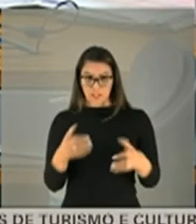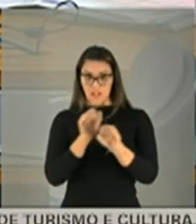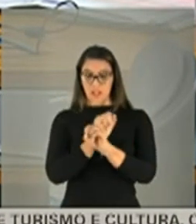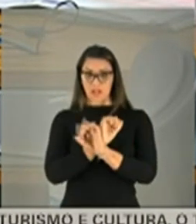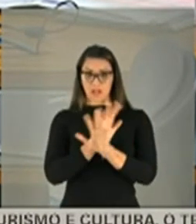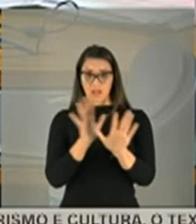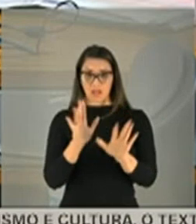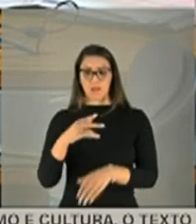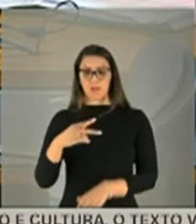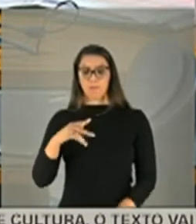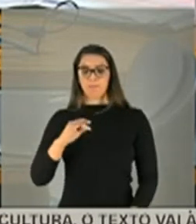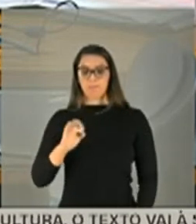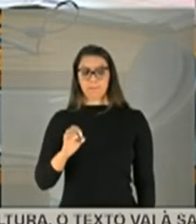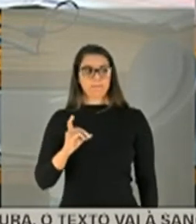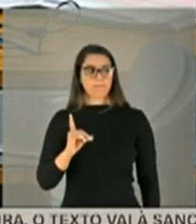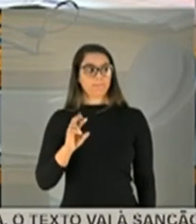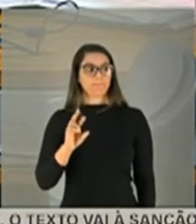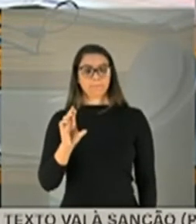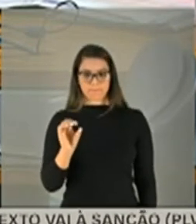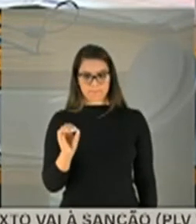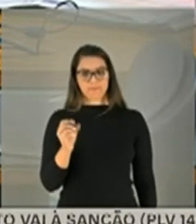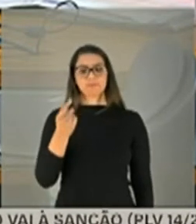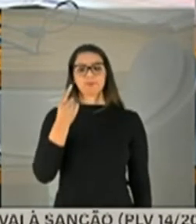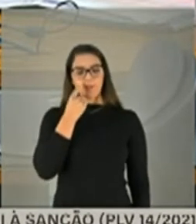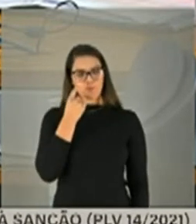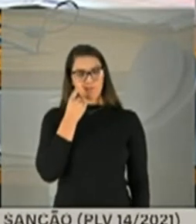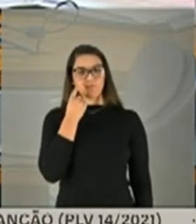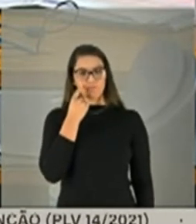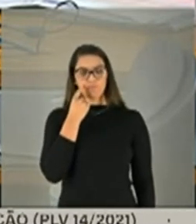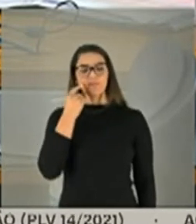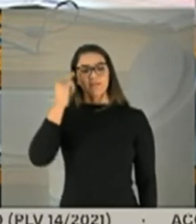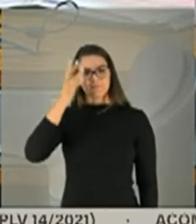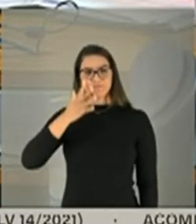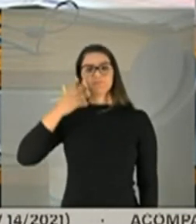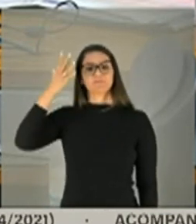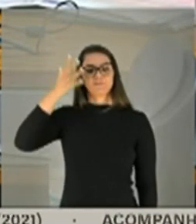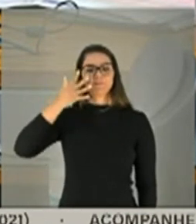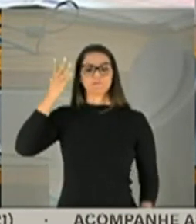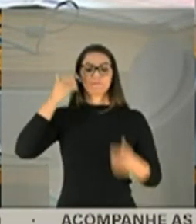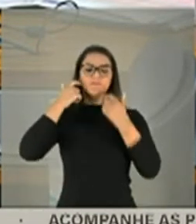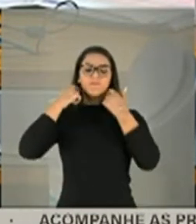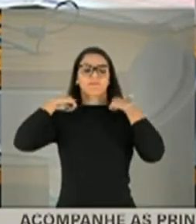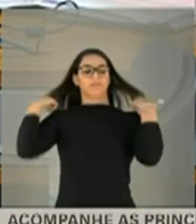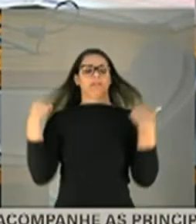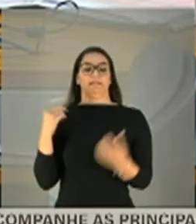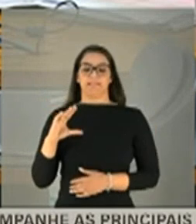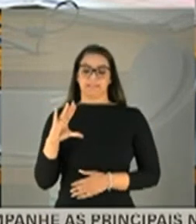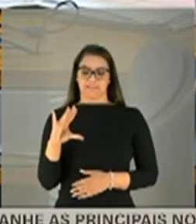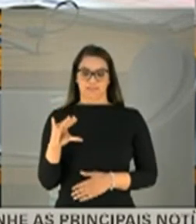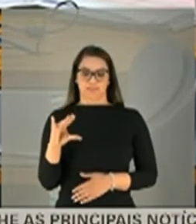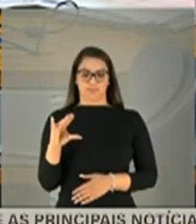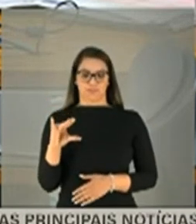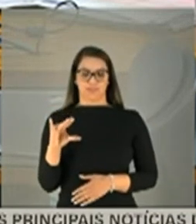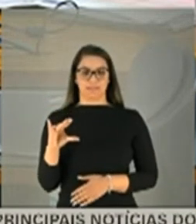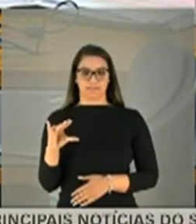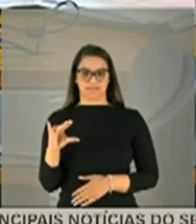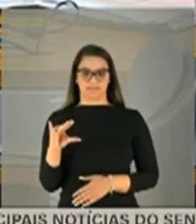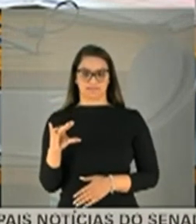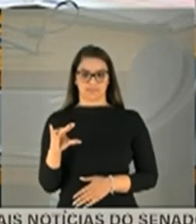que existe, eu vi a sua exposição, de que cientistas,